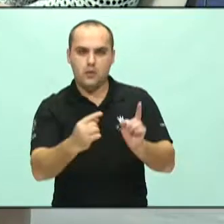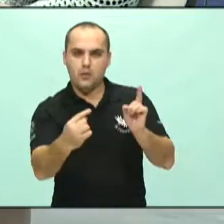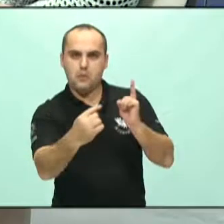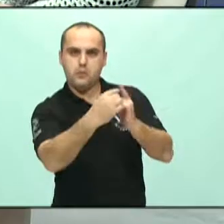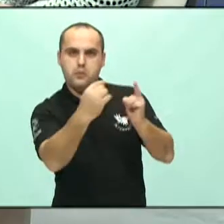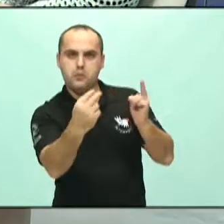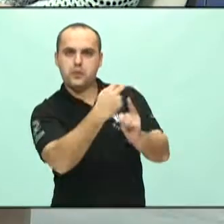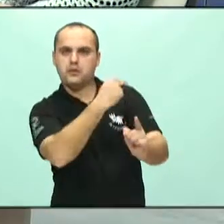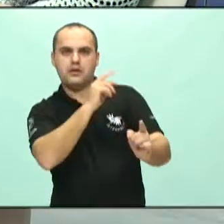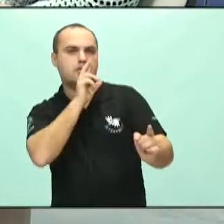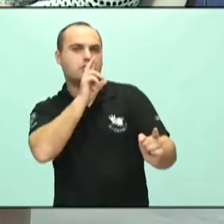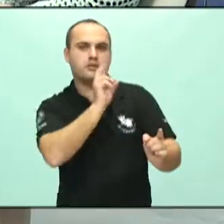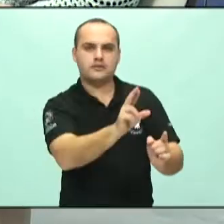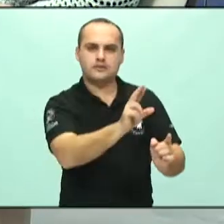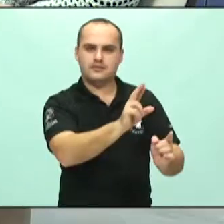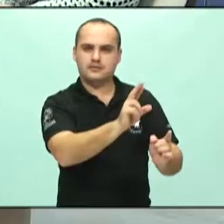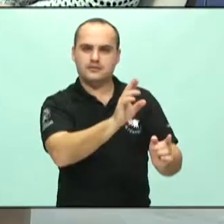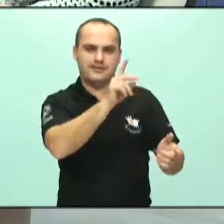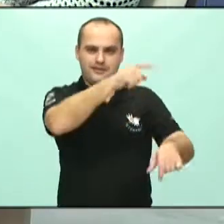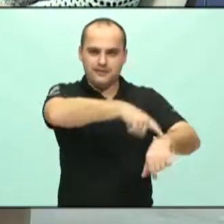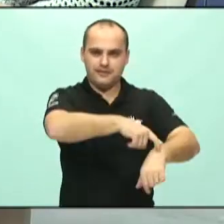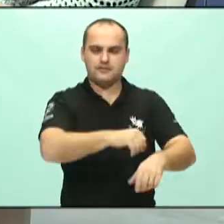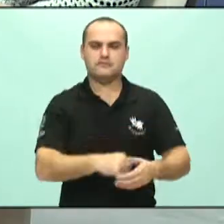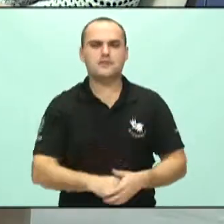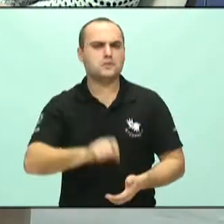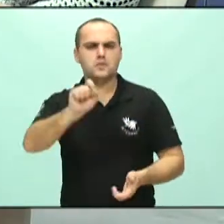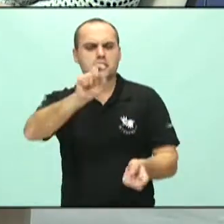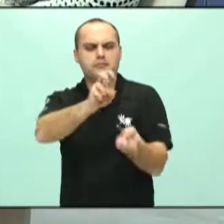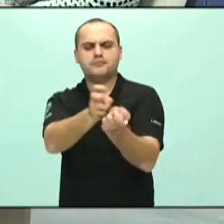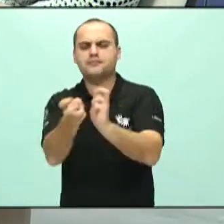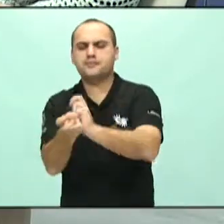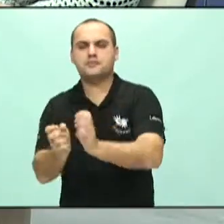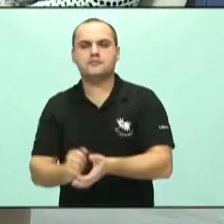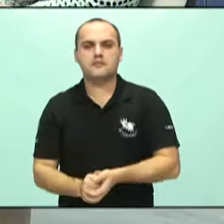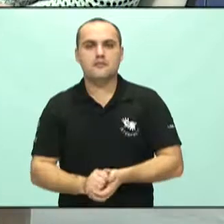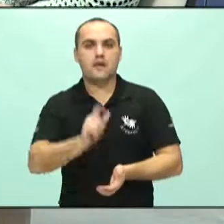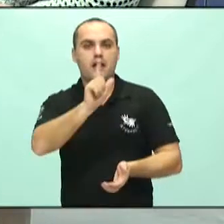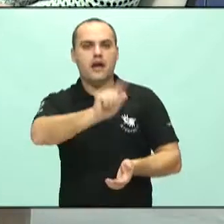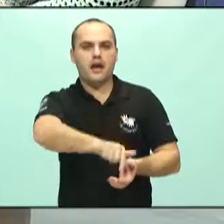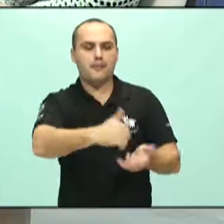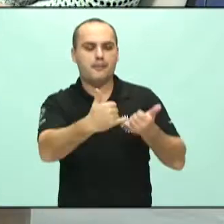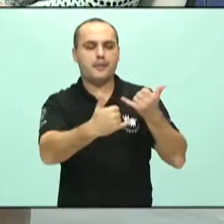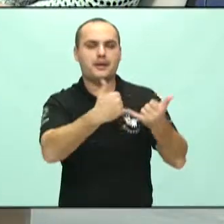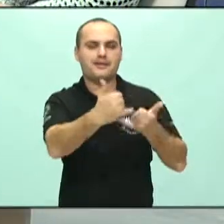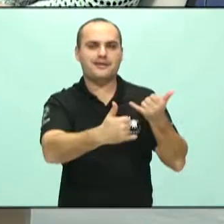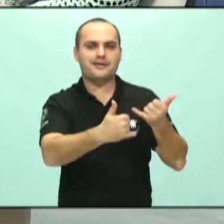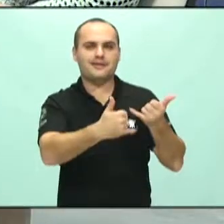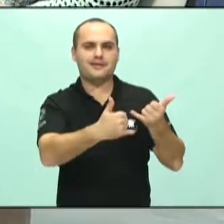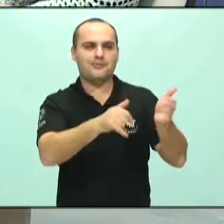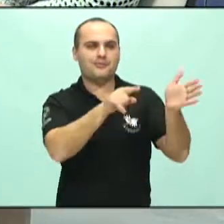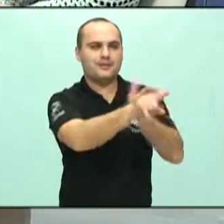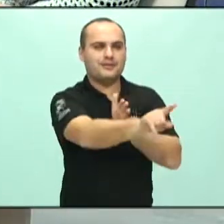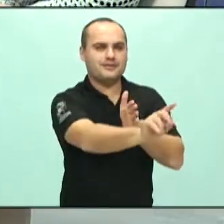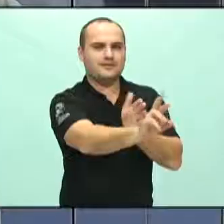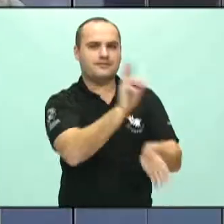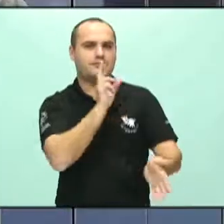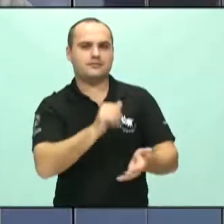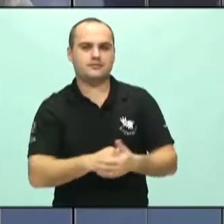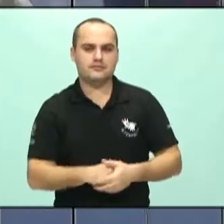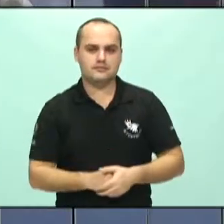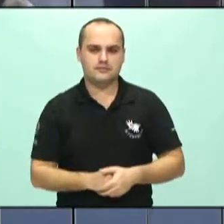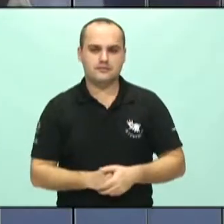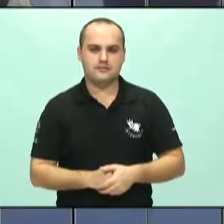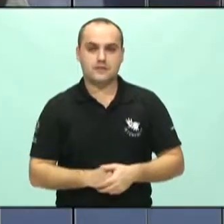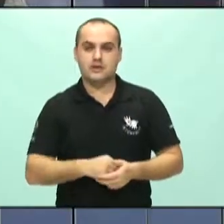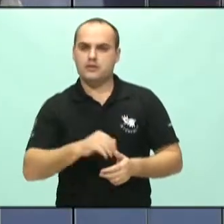capoeira? A capoeira é um jogo de perguntas e respostas. Digamos que se ele ataca um golpe, eu faço